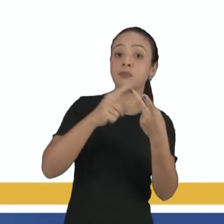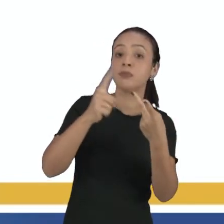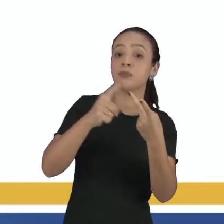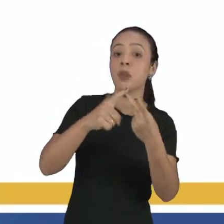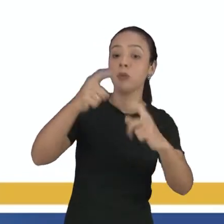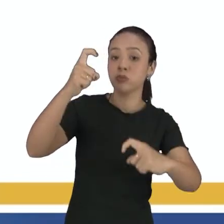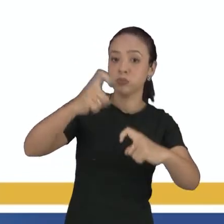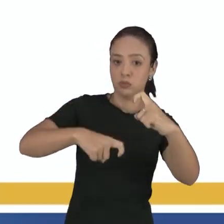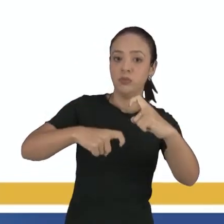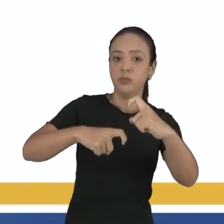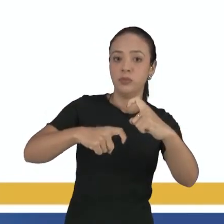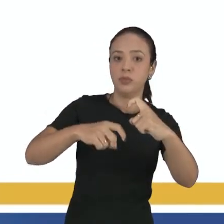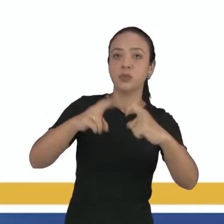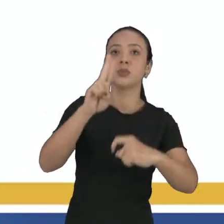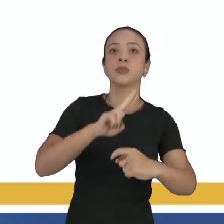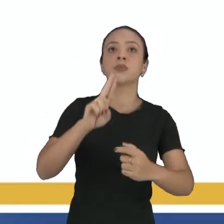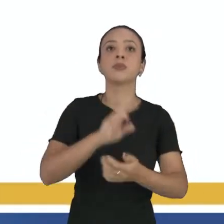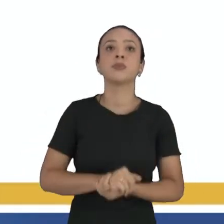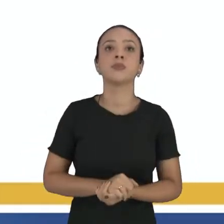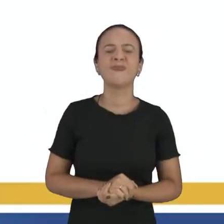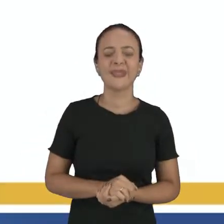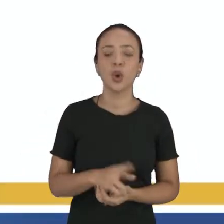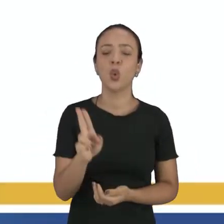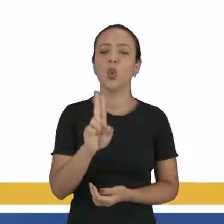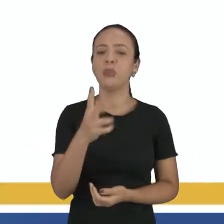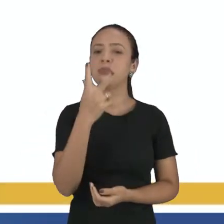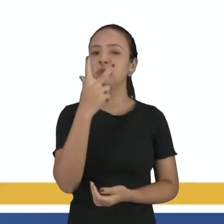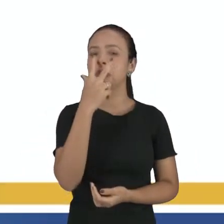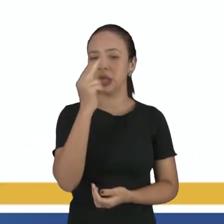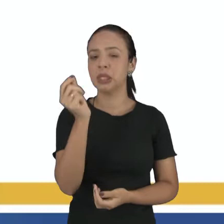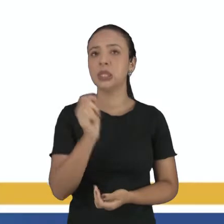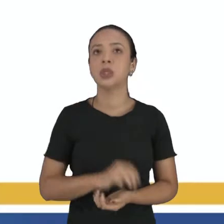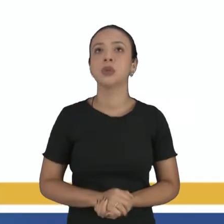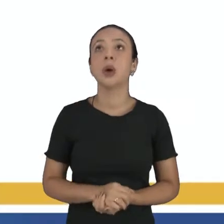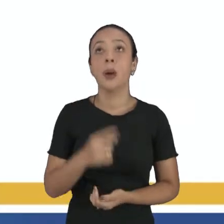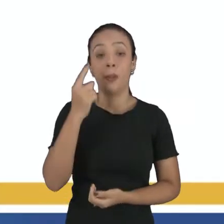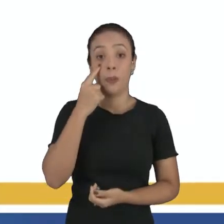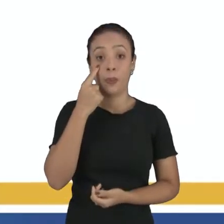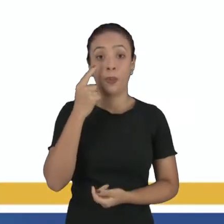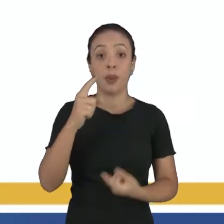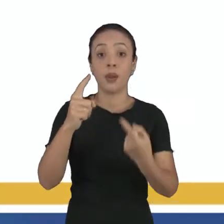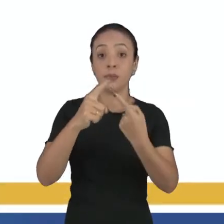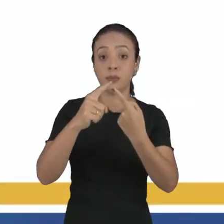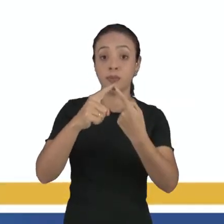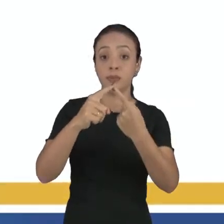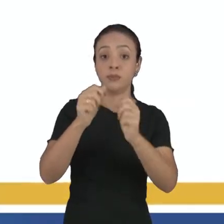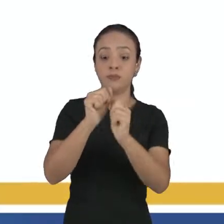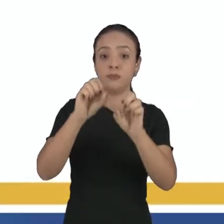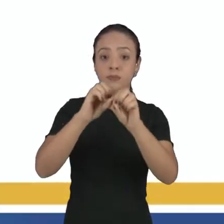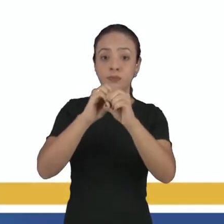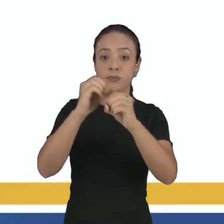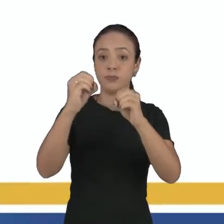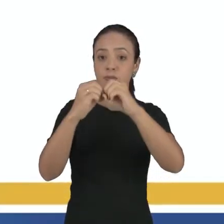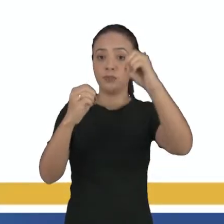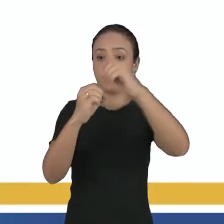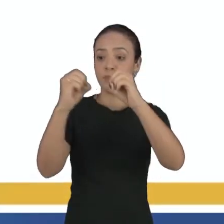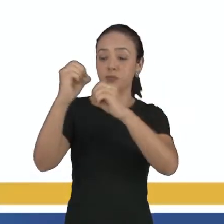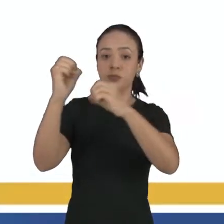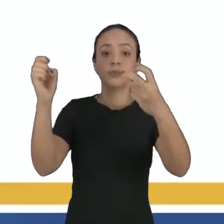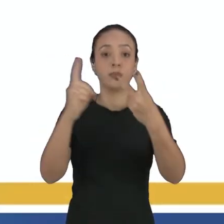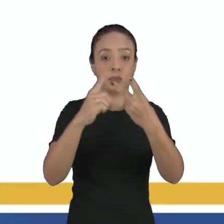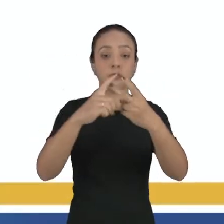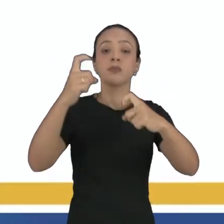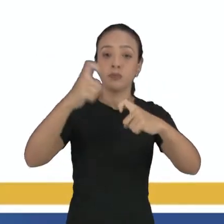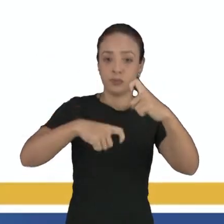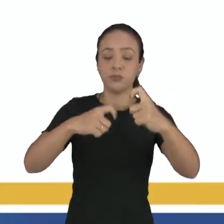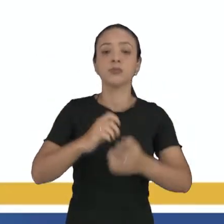reprodução sexuada, tá? Os nomes são parecidos, mas diferencia aí. Assexuada e sexuada, tá? Nós vamos